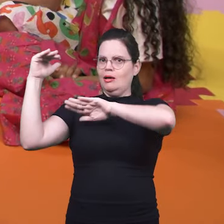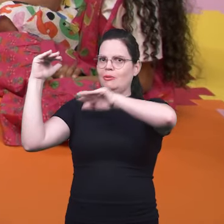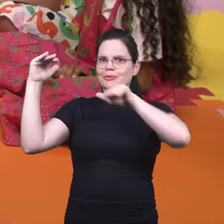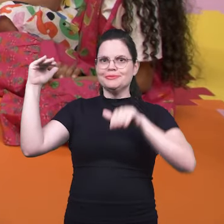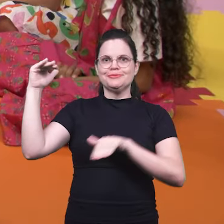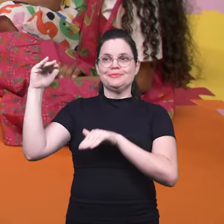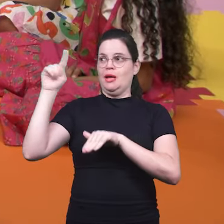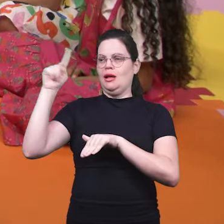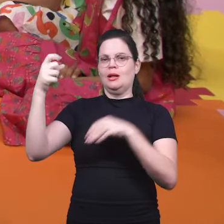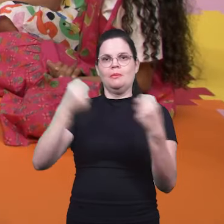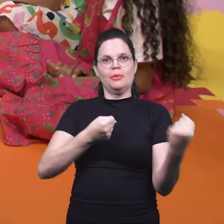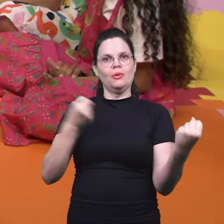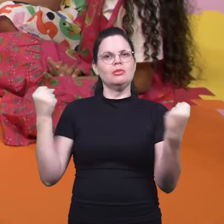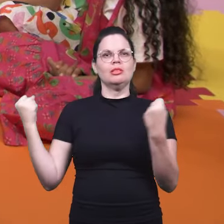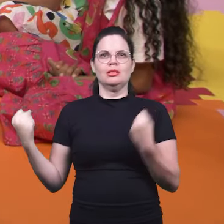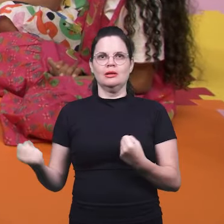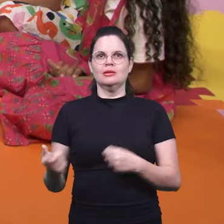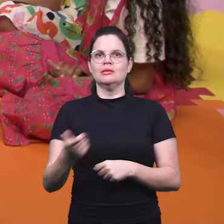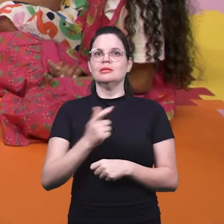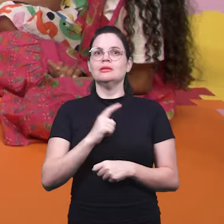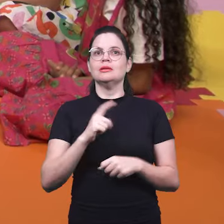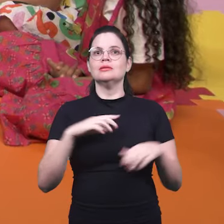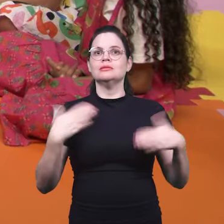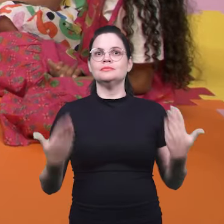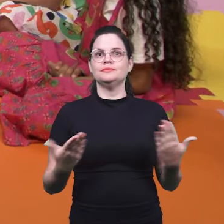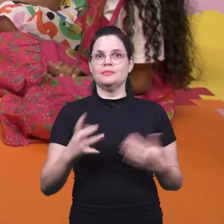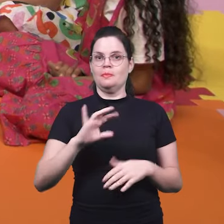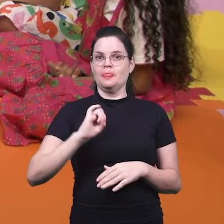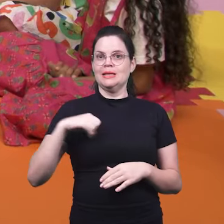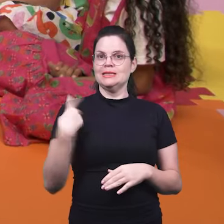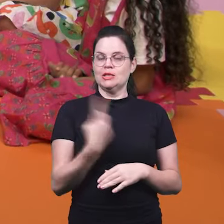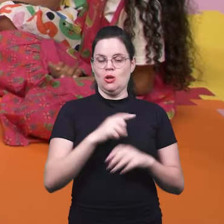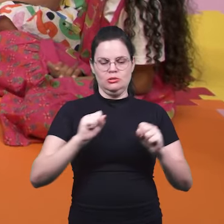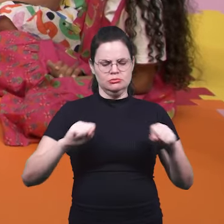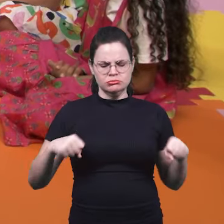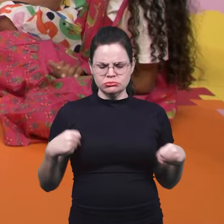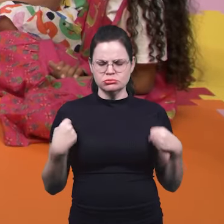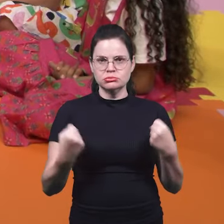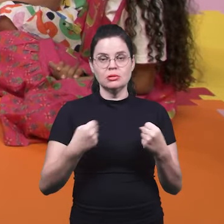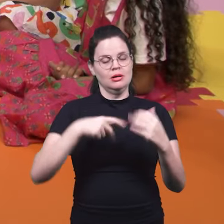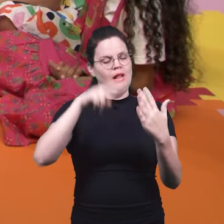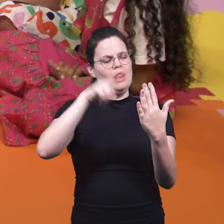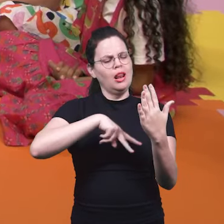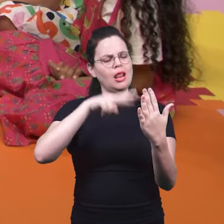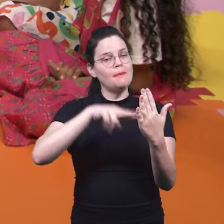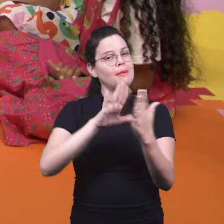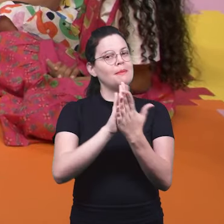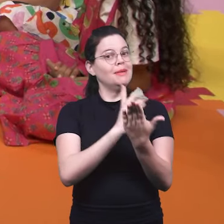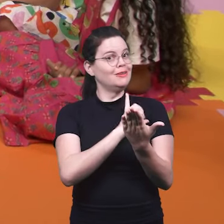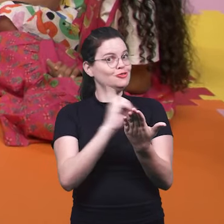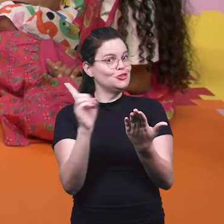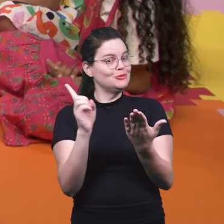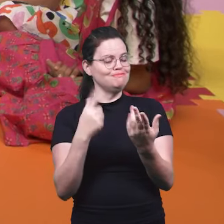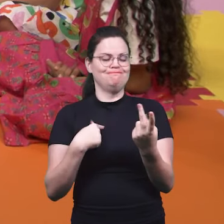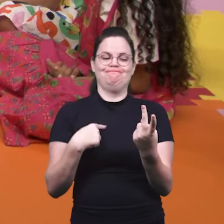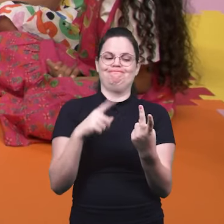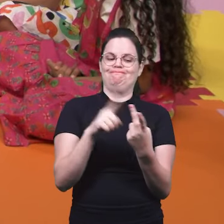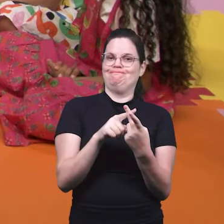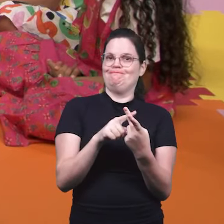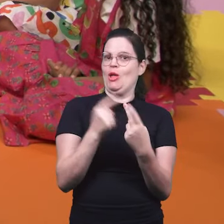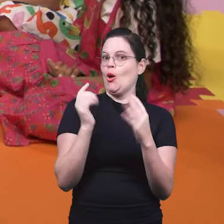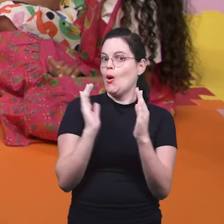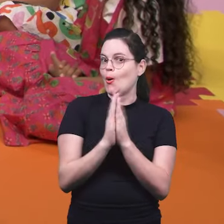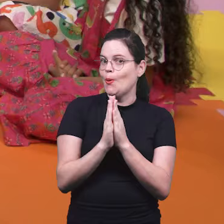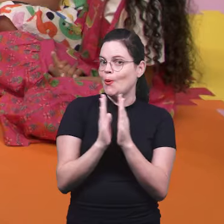coisas né ele é poderoso então quando nós nos esforçamos quando nós lemos a palavra quando